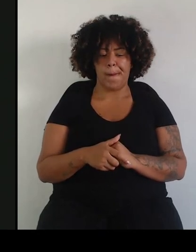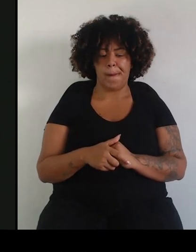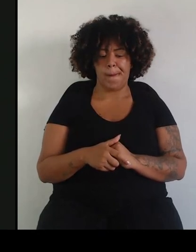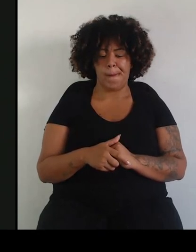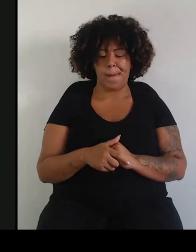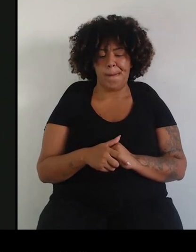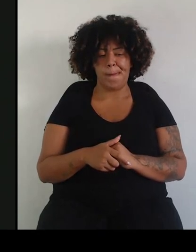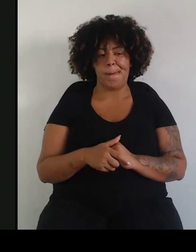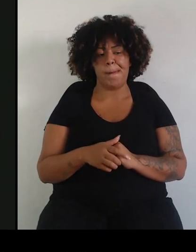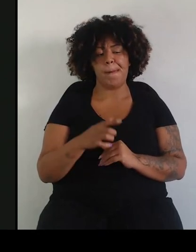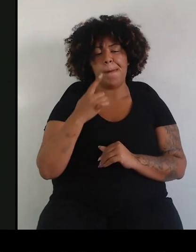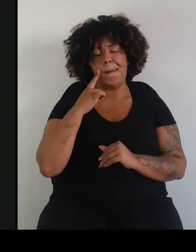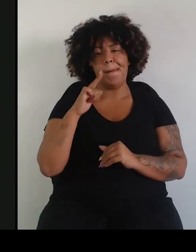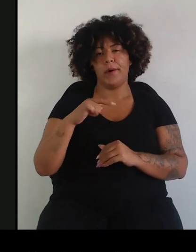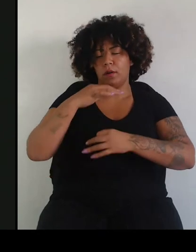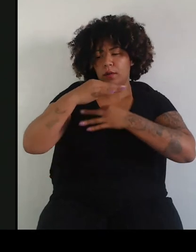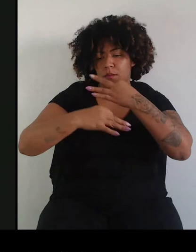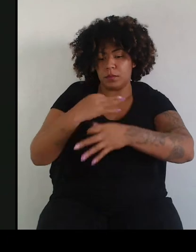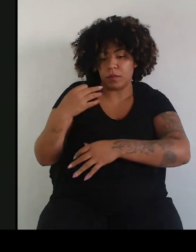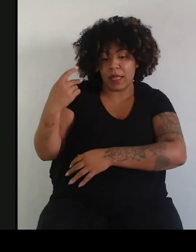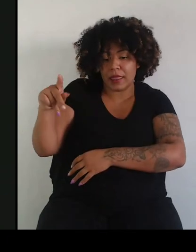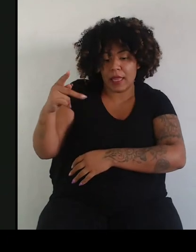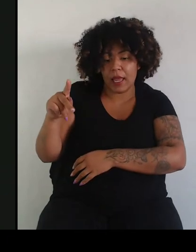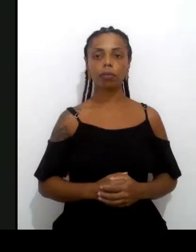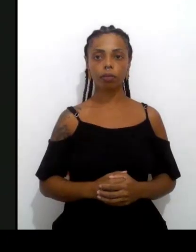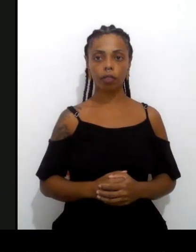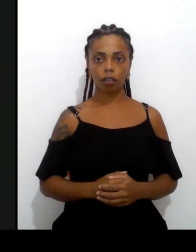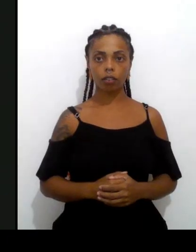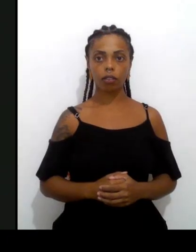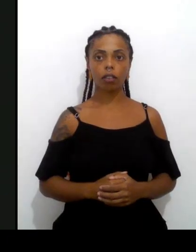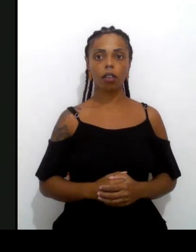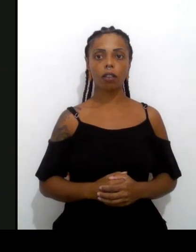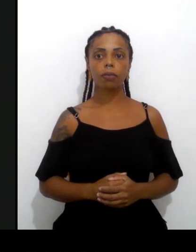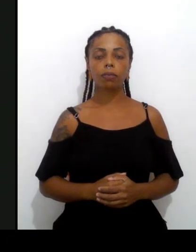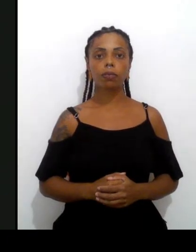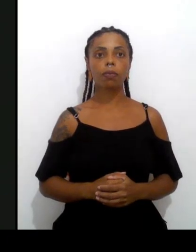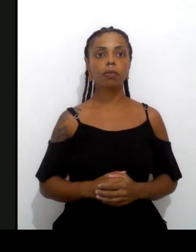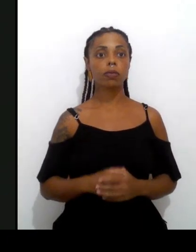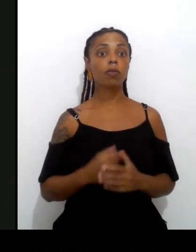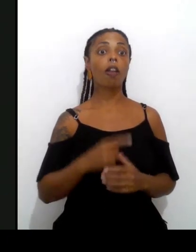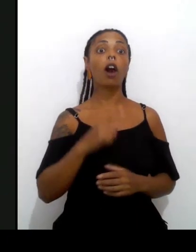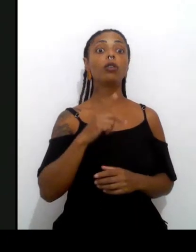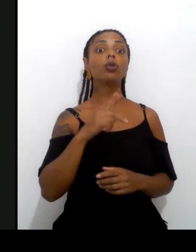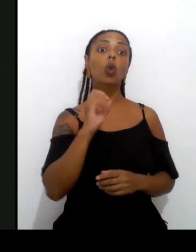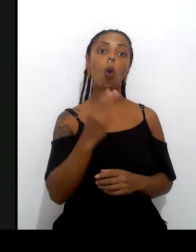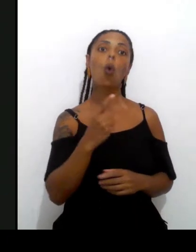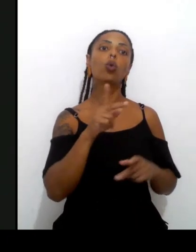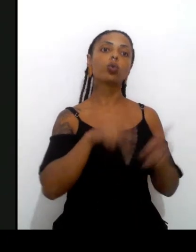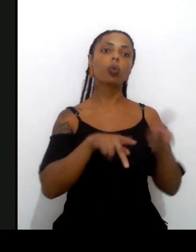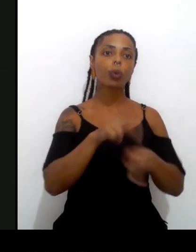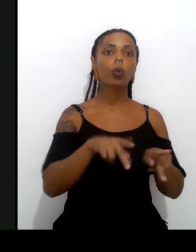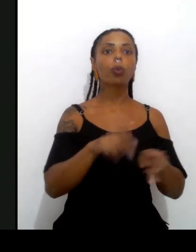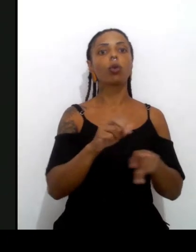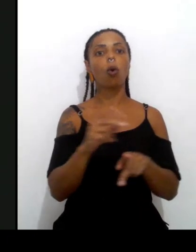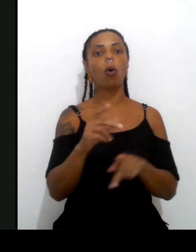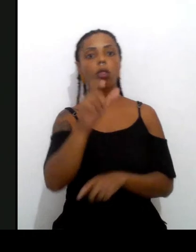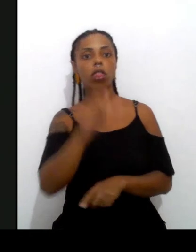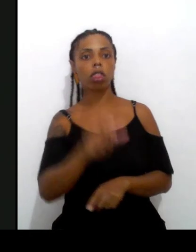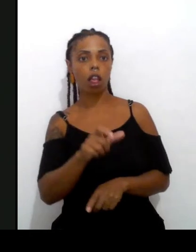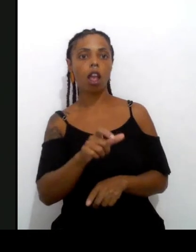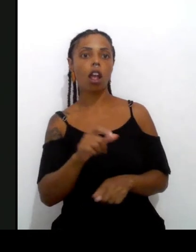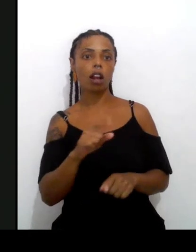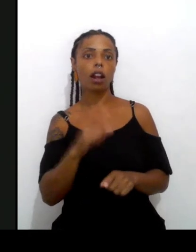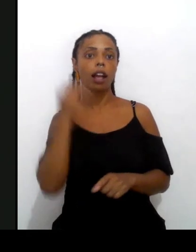artista ou do público na experiência da obra concreta pelo pontinho está